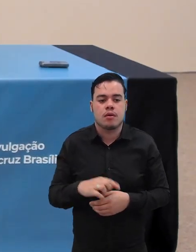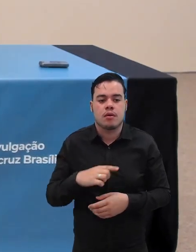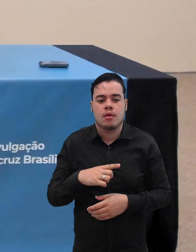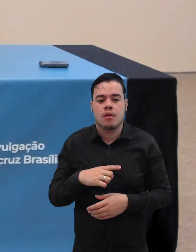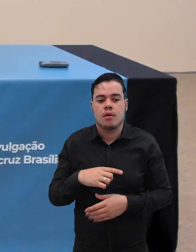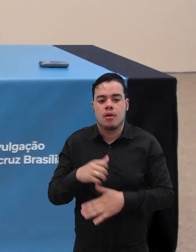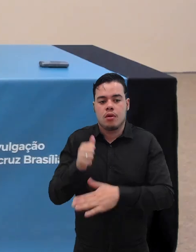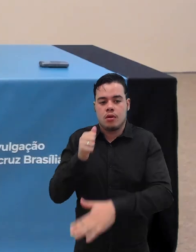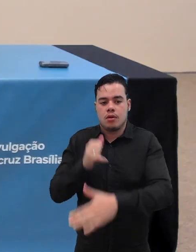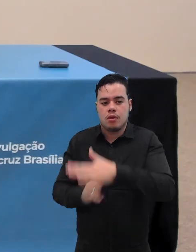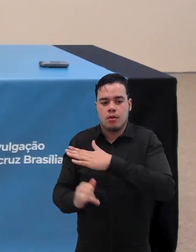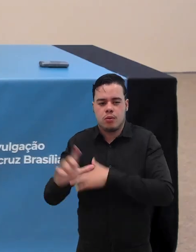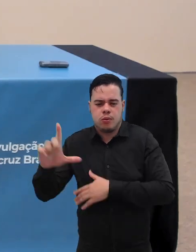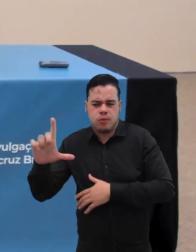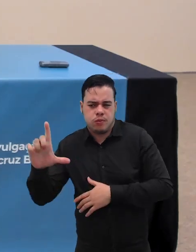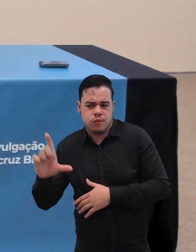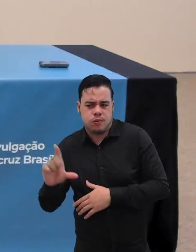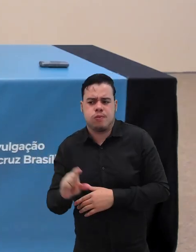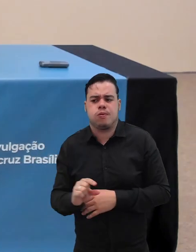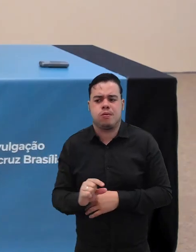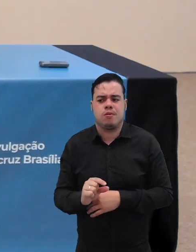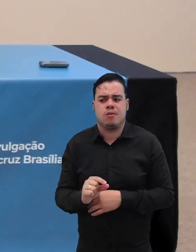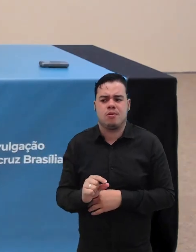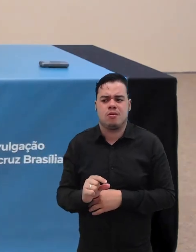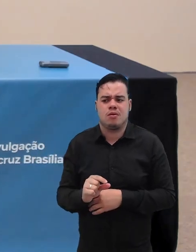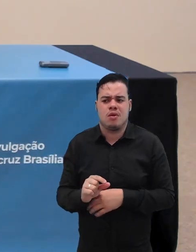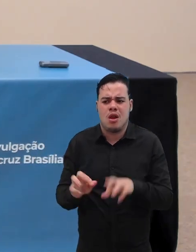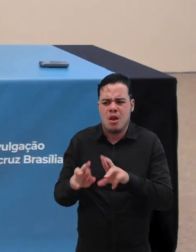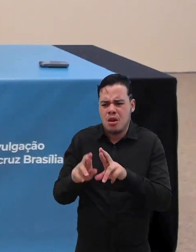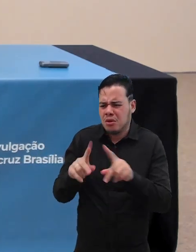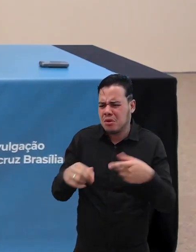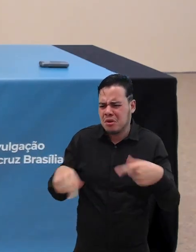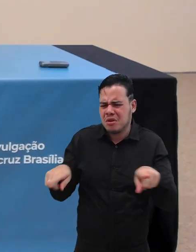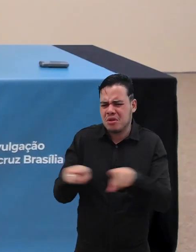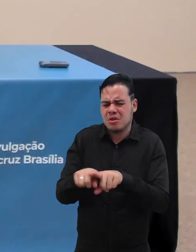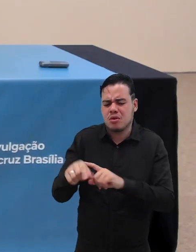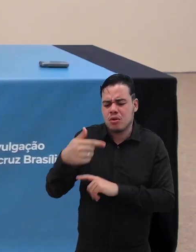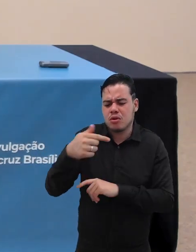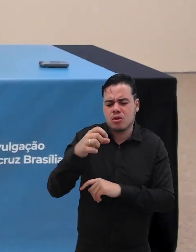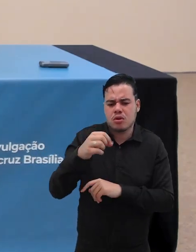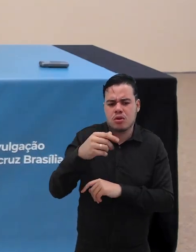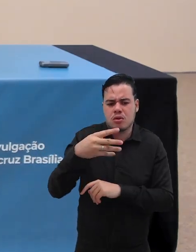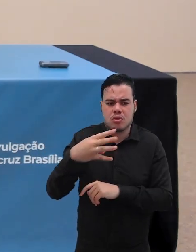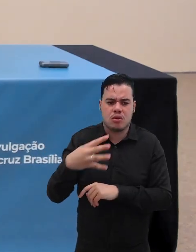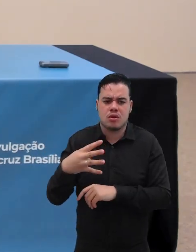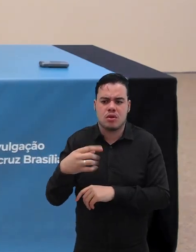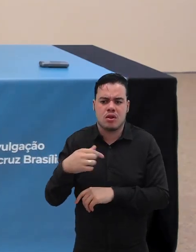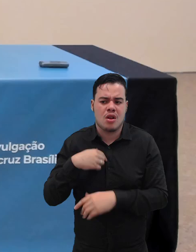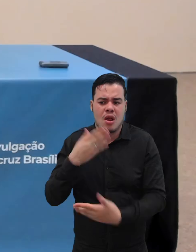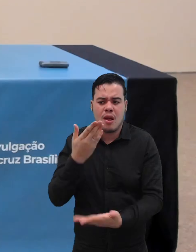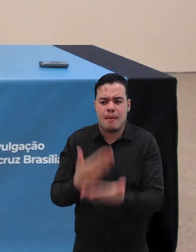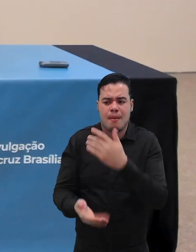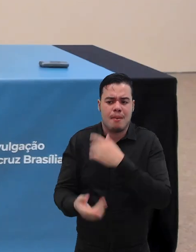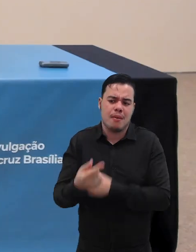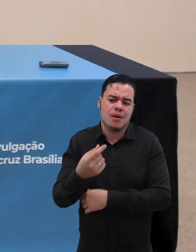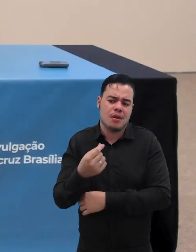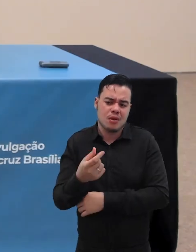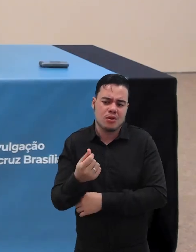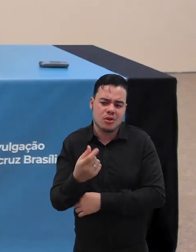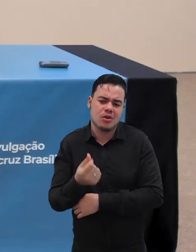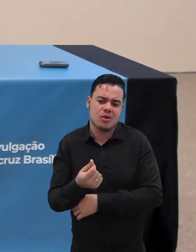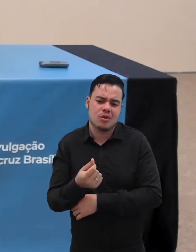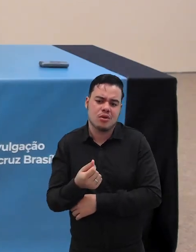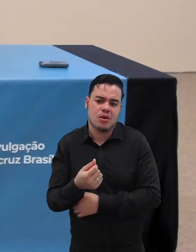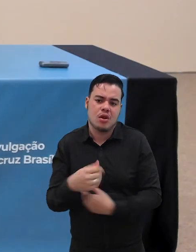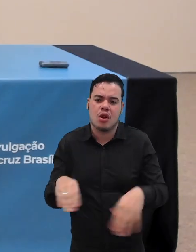não correspondeu ao mesmo investimento de 2023. Então, a gente perdeu um pouco de recurso, assim como todo o orçamento do